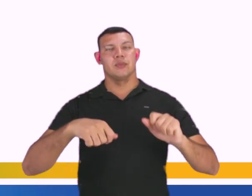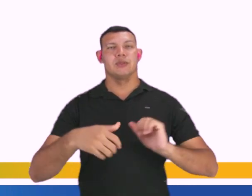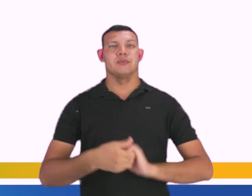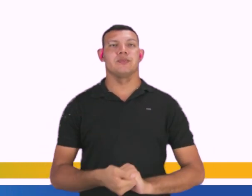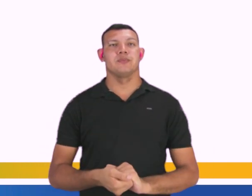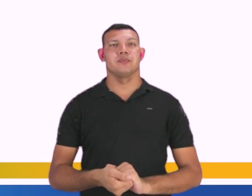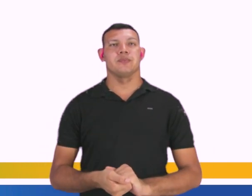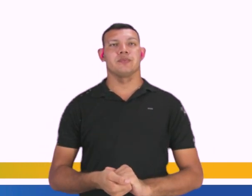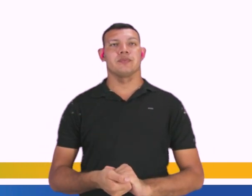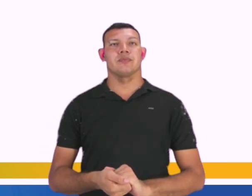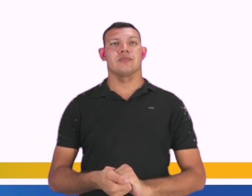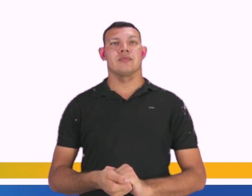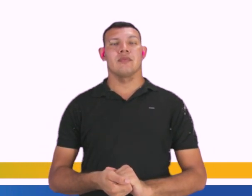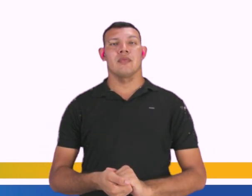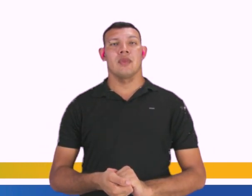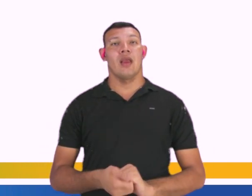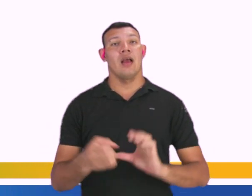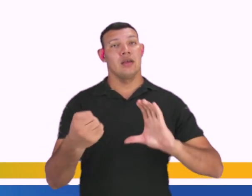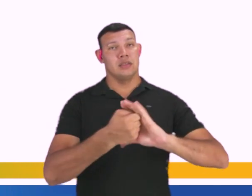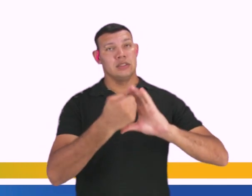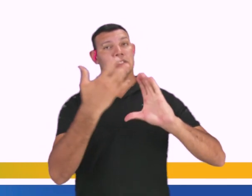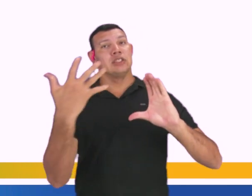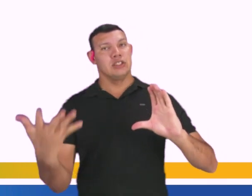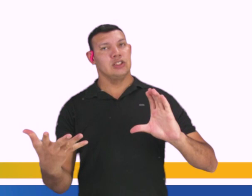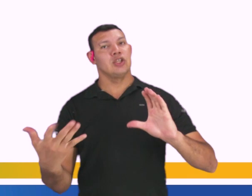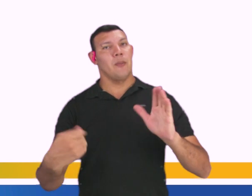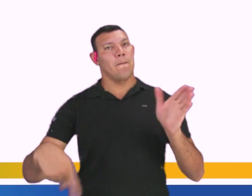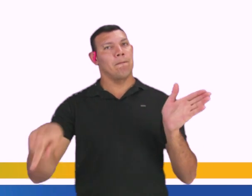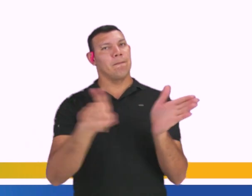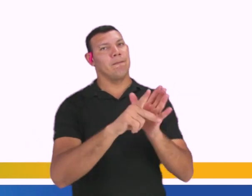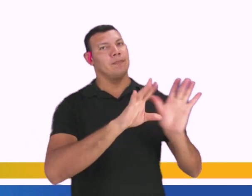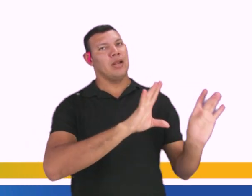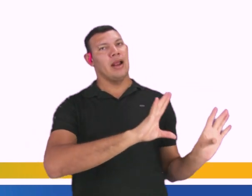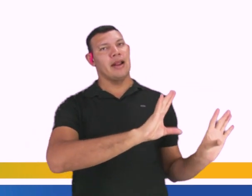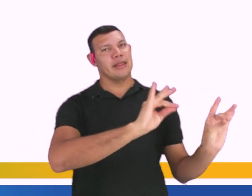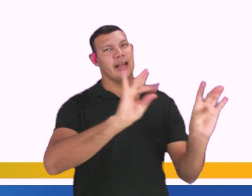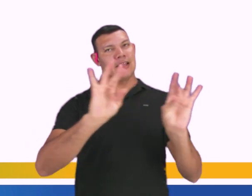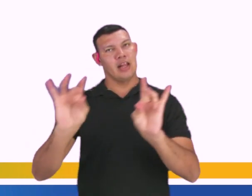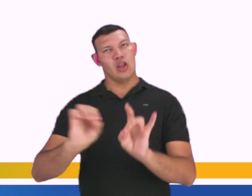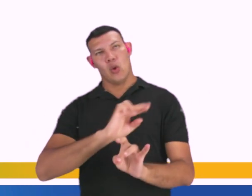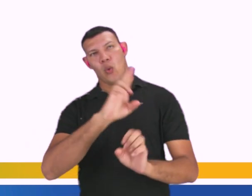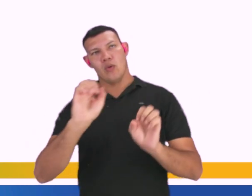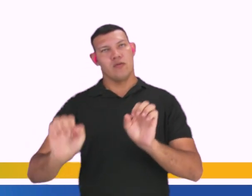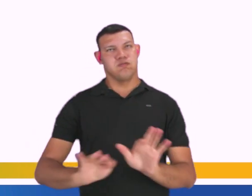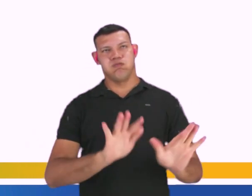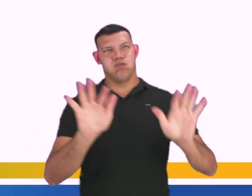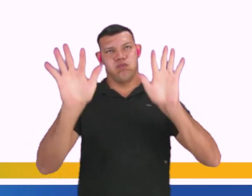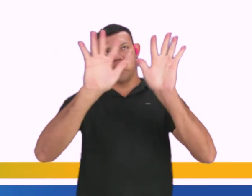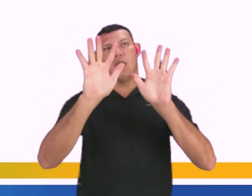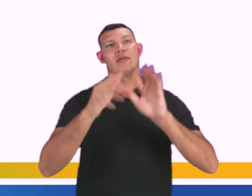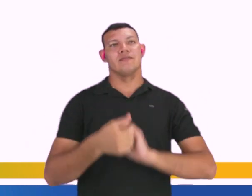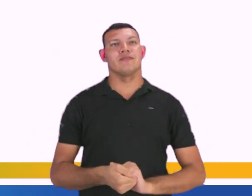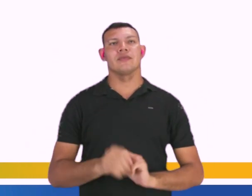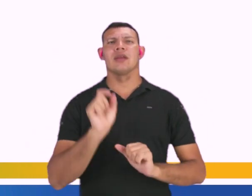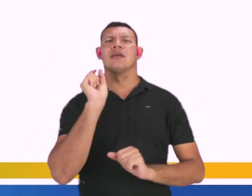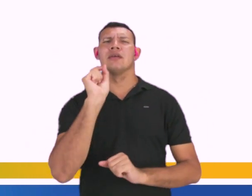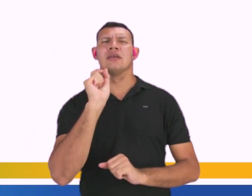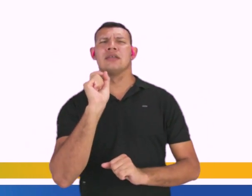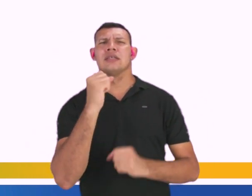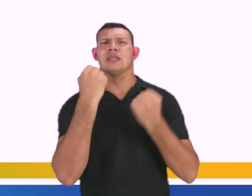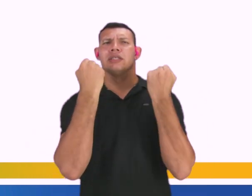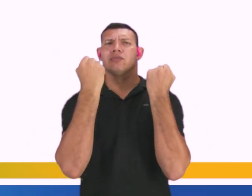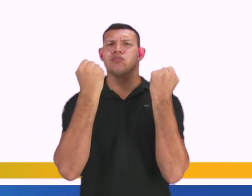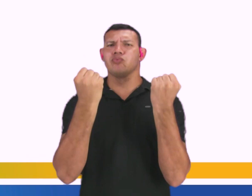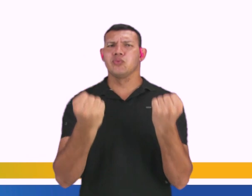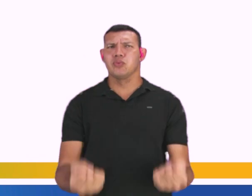Falando no fluido, ele tem algumas características muito importantes, eu trouxe duas aqui para vocês entenderem, que é densidade e pressão. Você precisa entender que quando